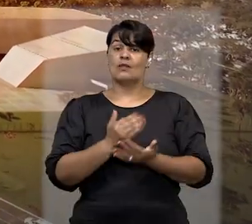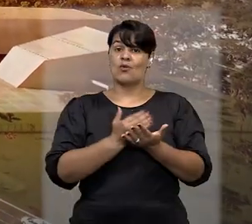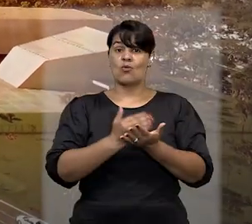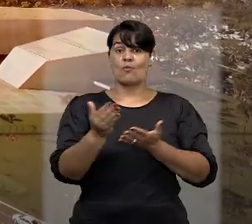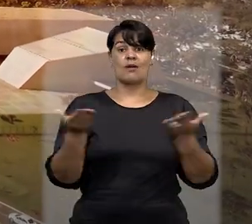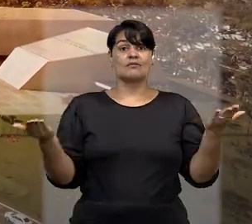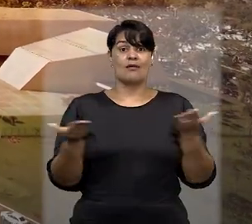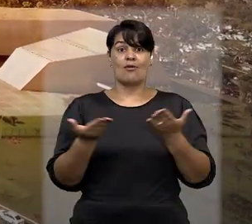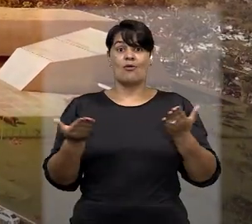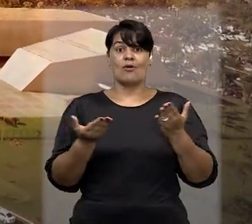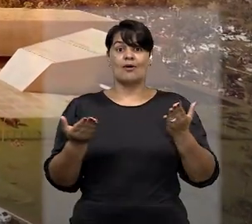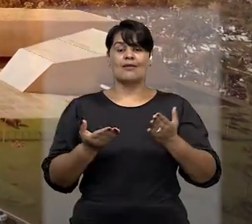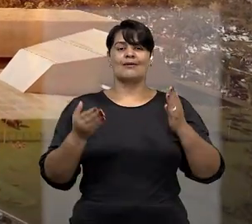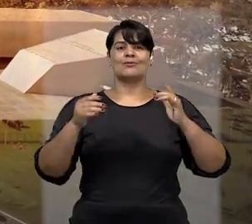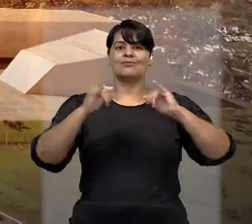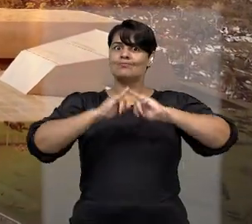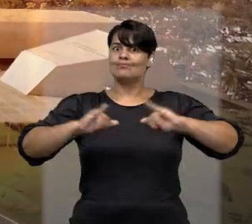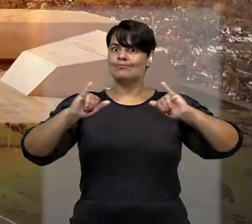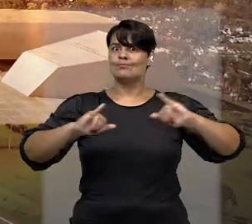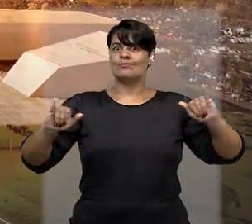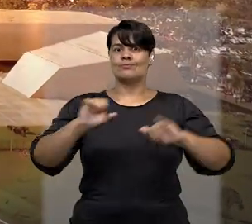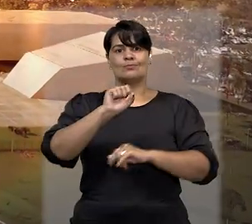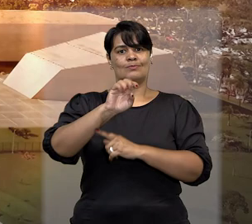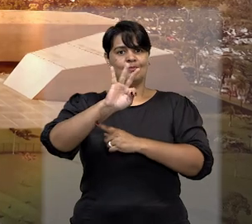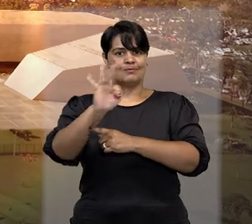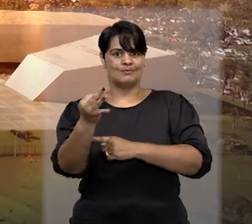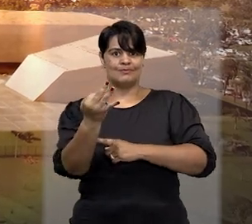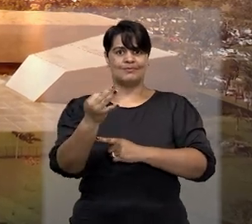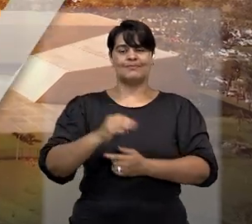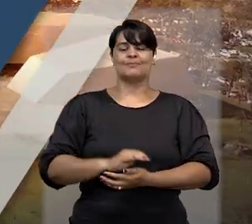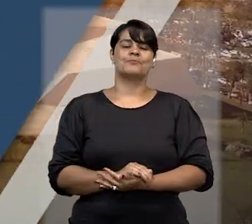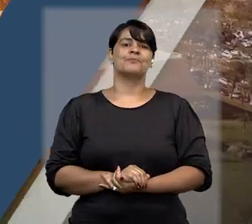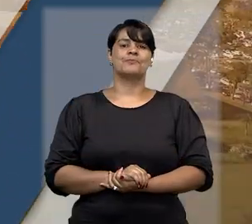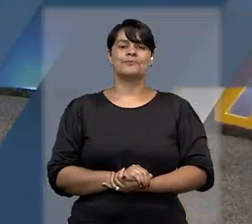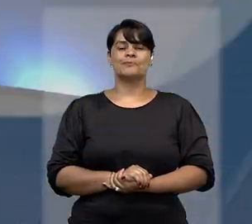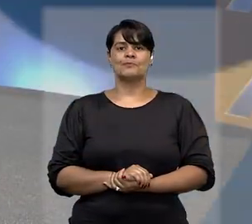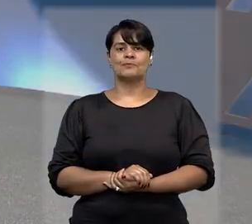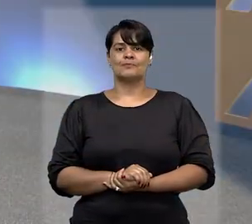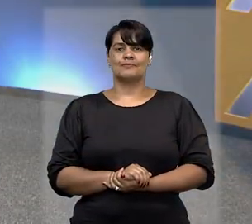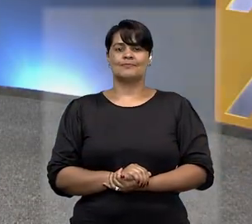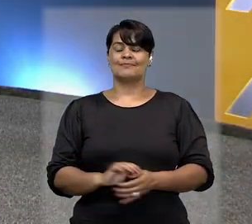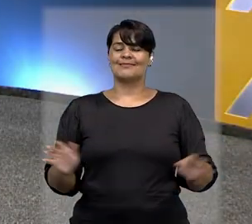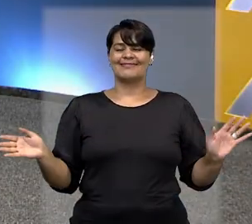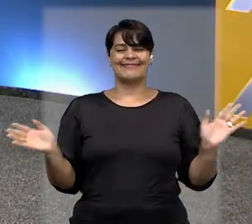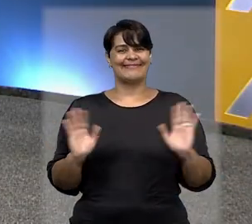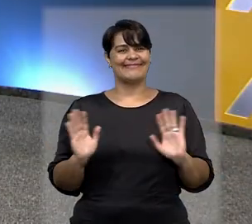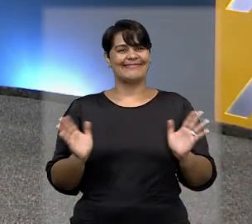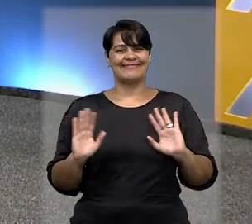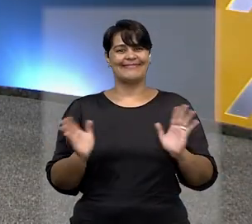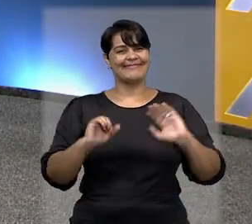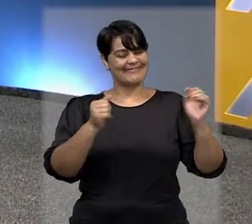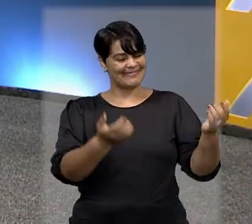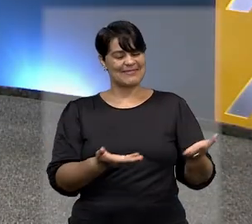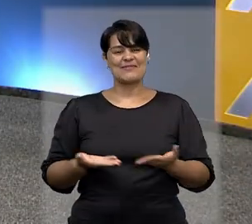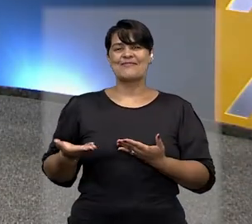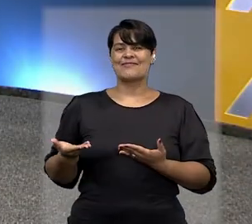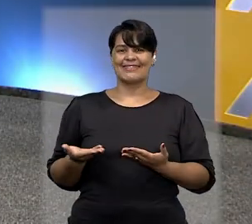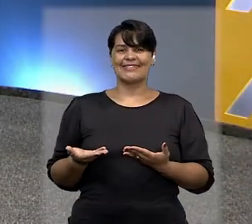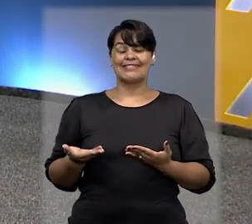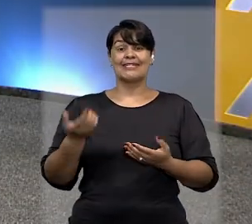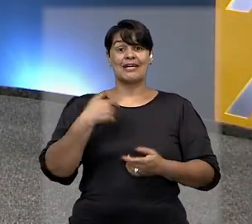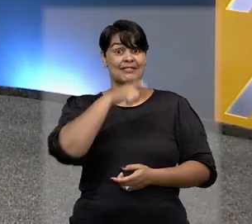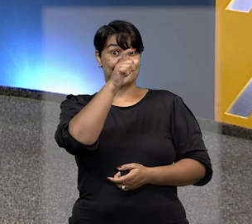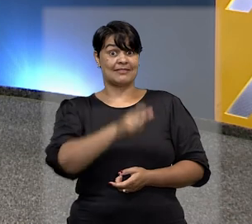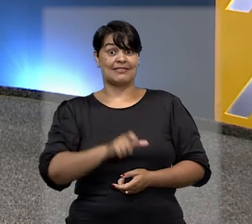Começa agora o programa do Superior Tribunal de Justiça. Olá, seja muito bem-vindo.